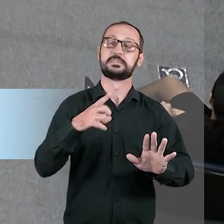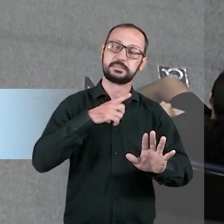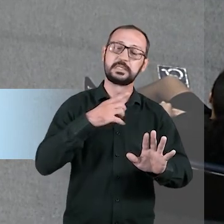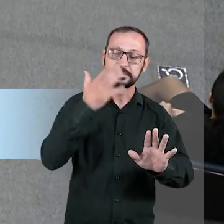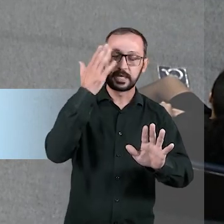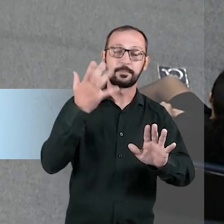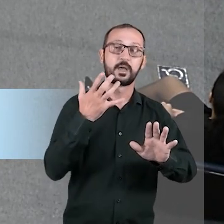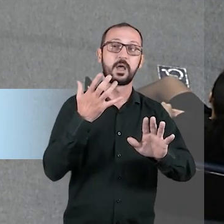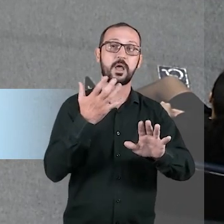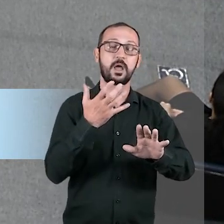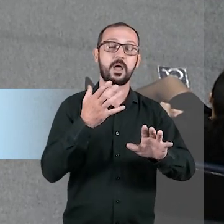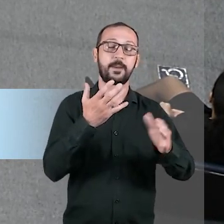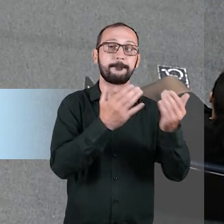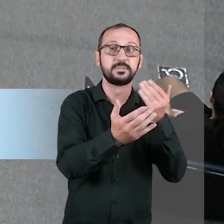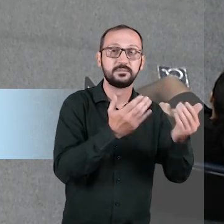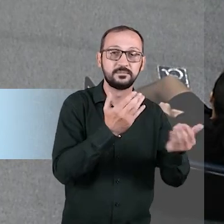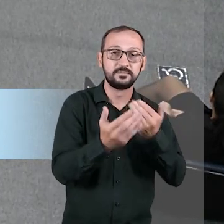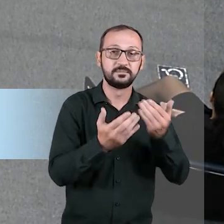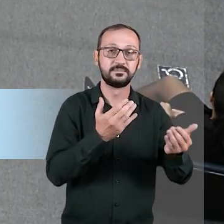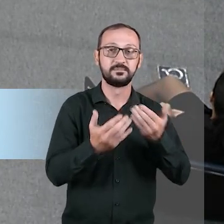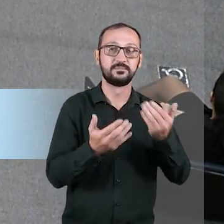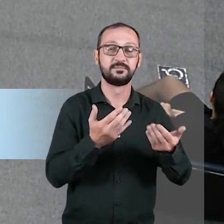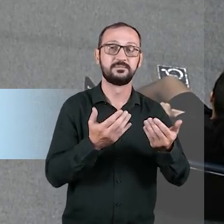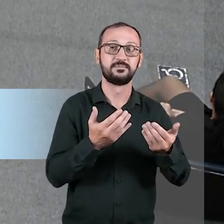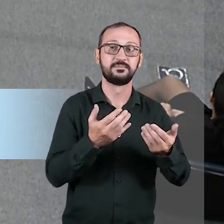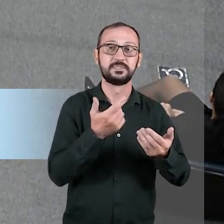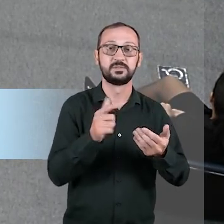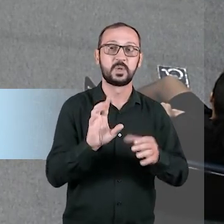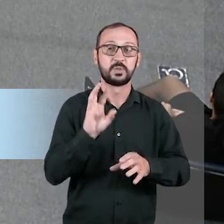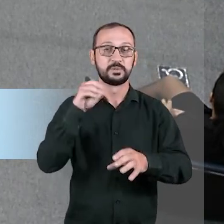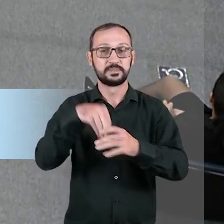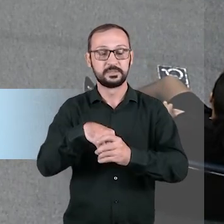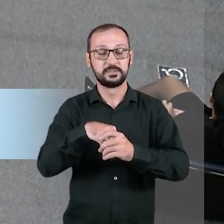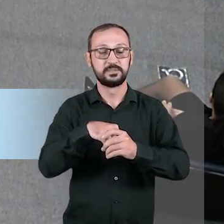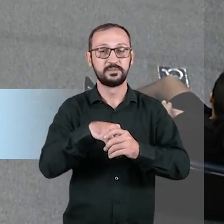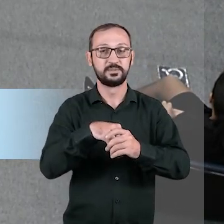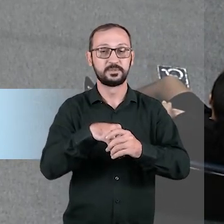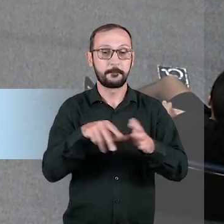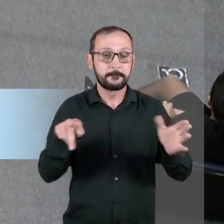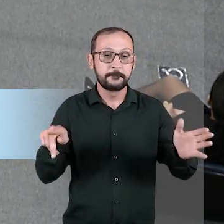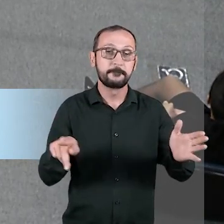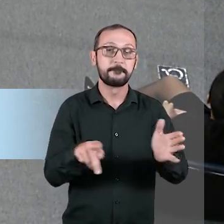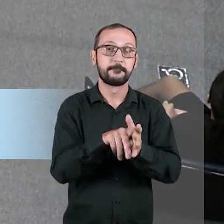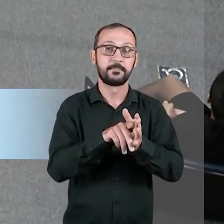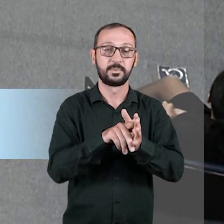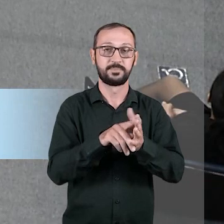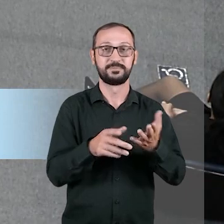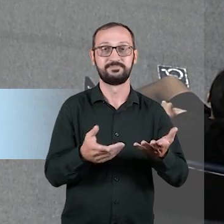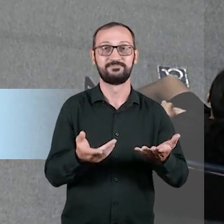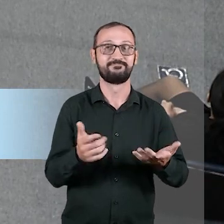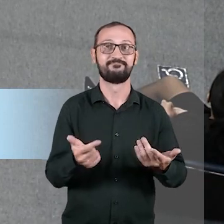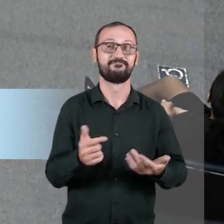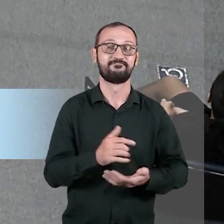a psicologia, enfim, mas a gente não tem um setor que trabalha